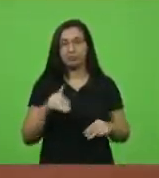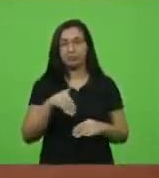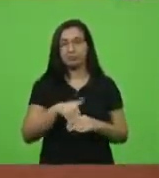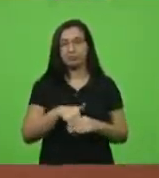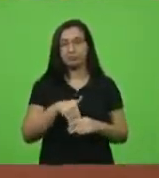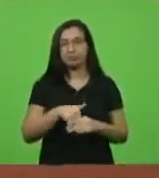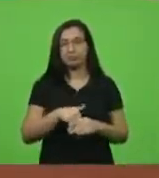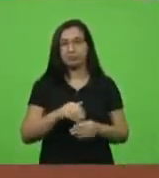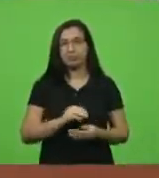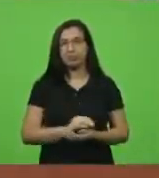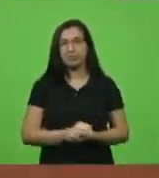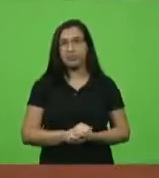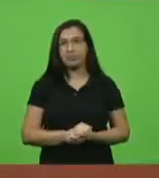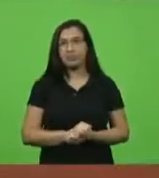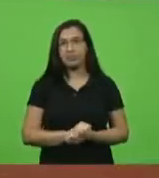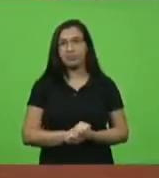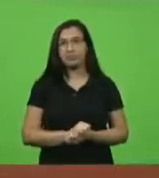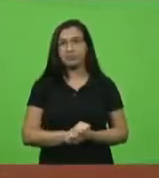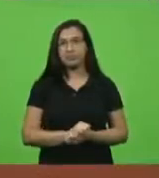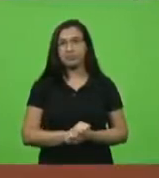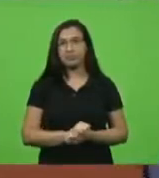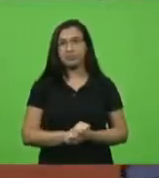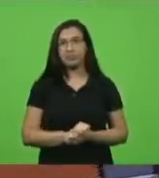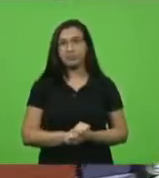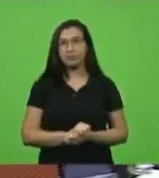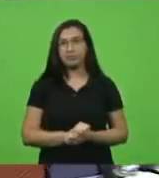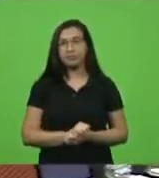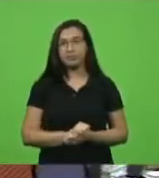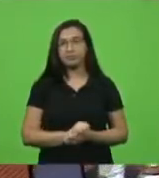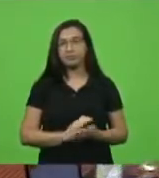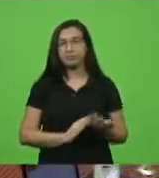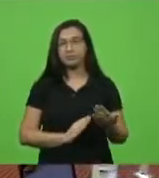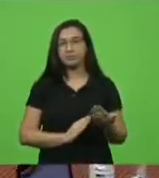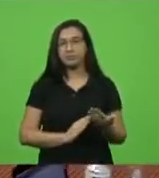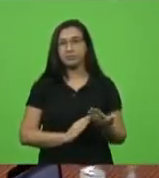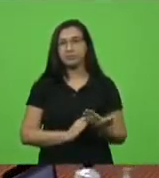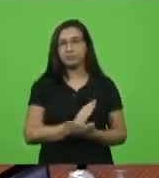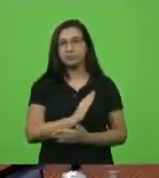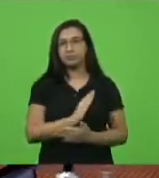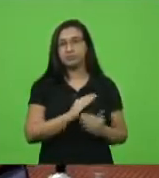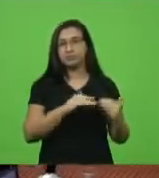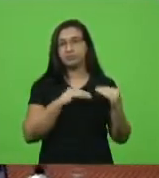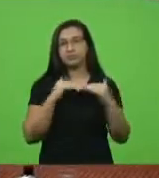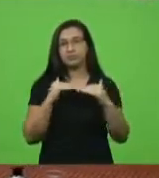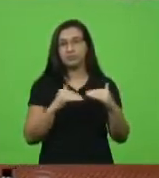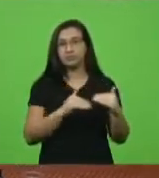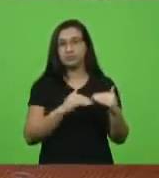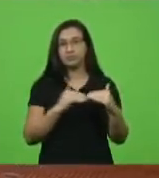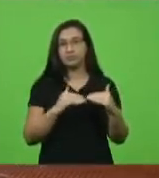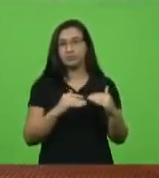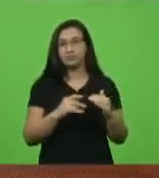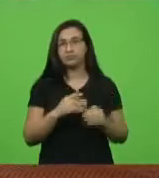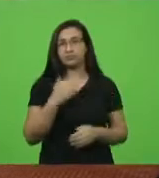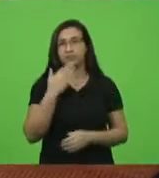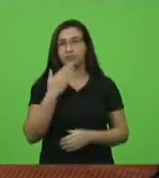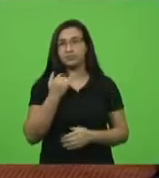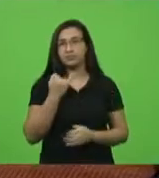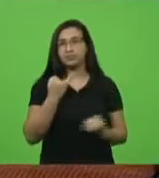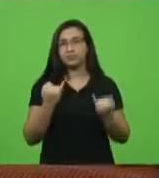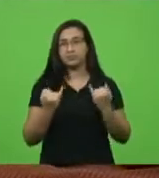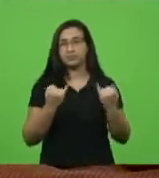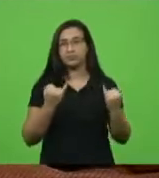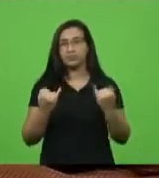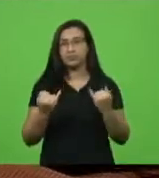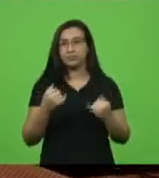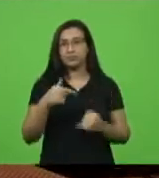aprovam, permaneçam como se encontram. Aprovado por unanimidade. Pedido de informação, pedido de